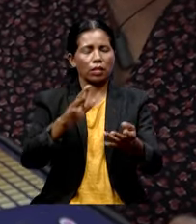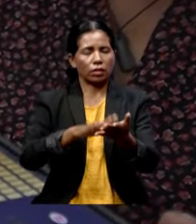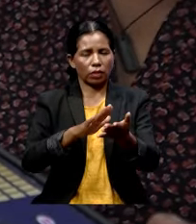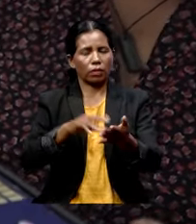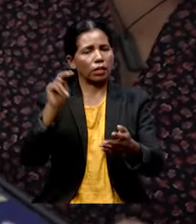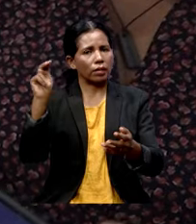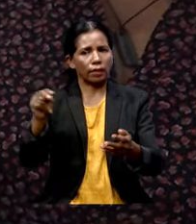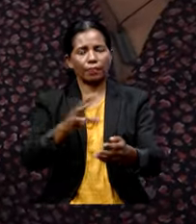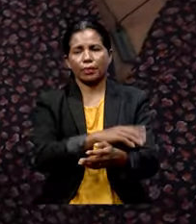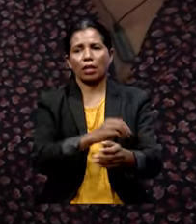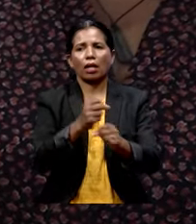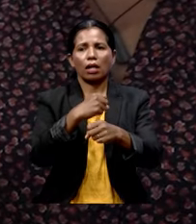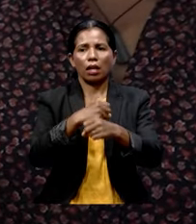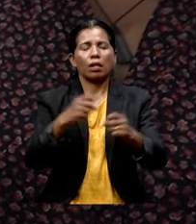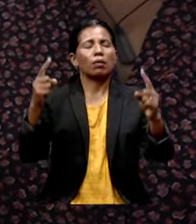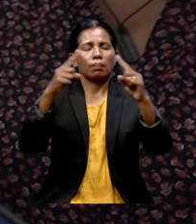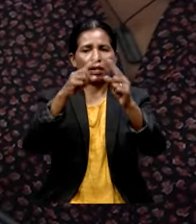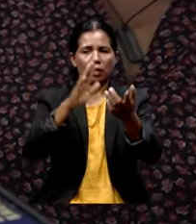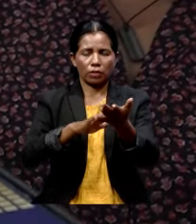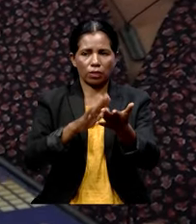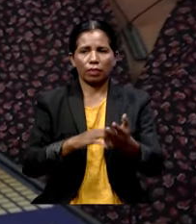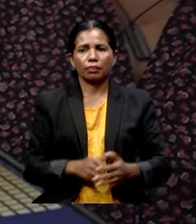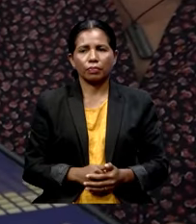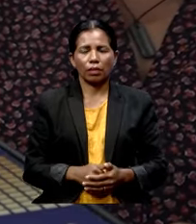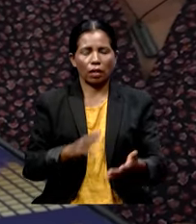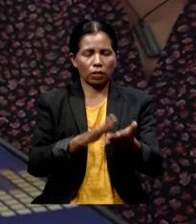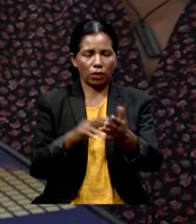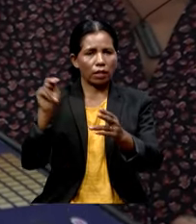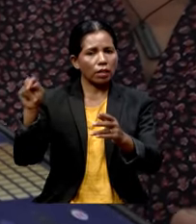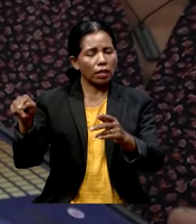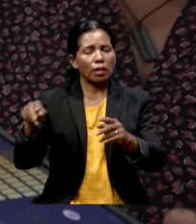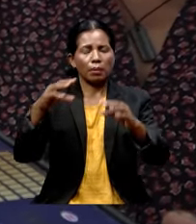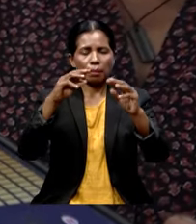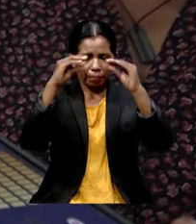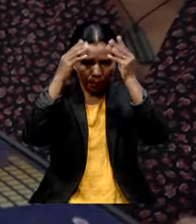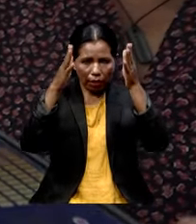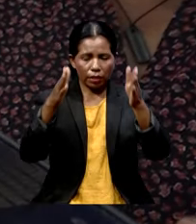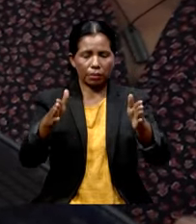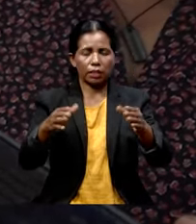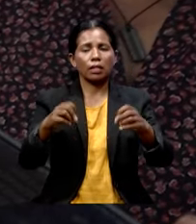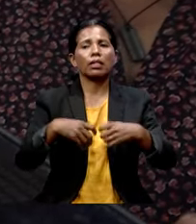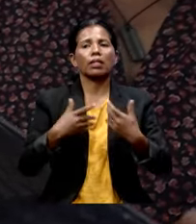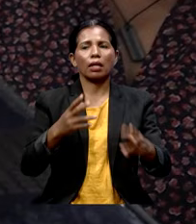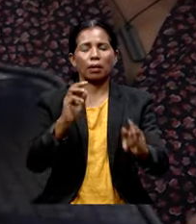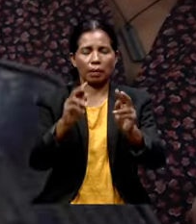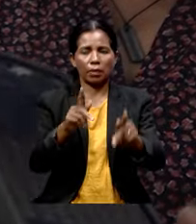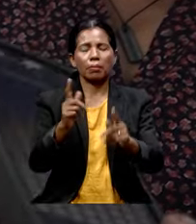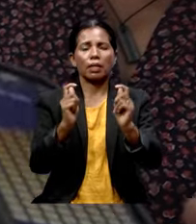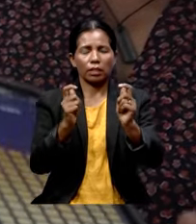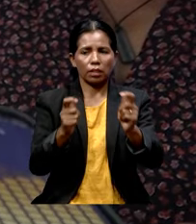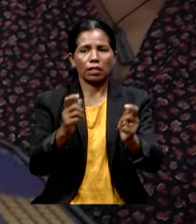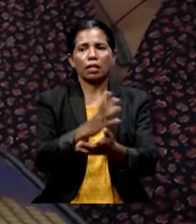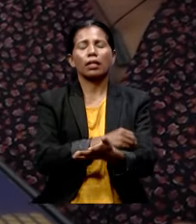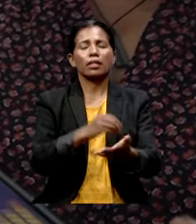Tamba quadro pessoal ne halo ba escola. Kata escola idne precisa professor na hira e mebe ema be teste para tu passa ba ia vaga